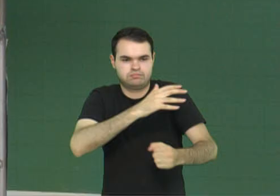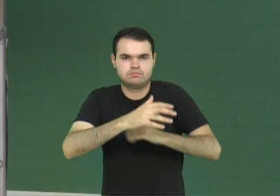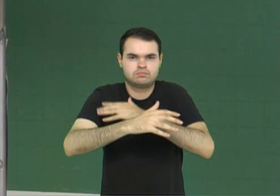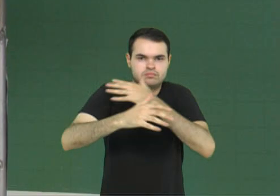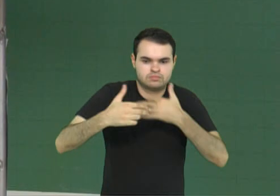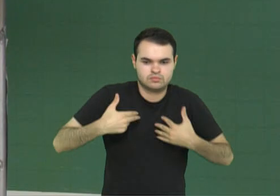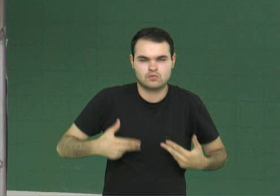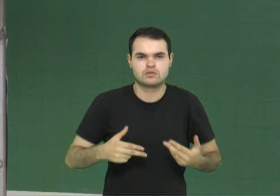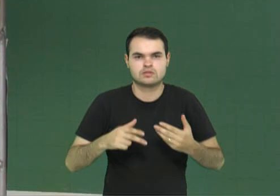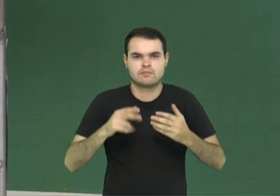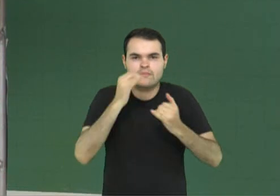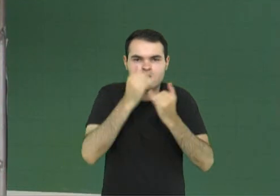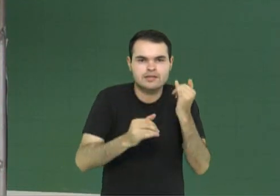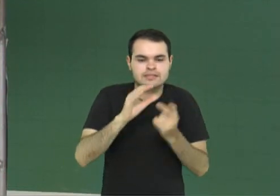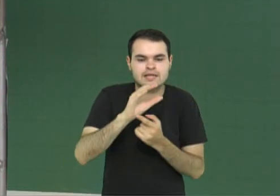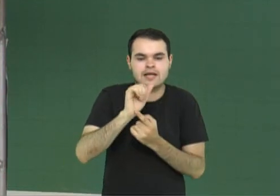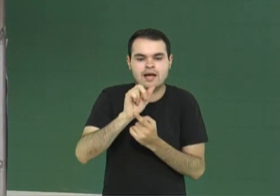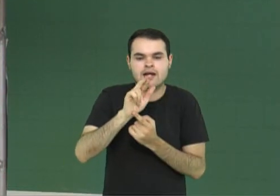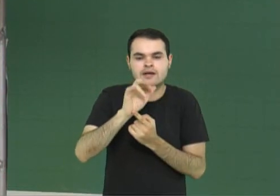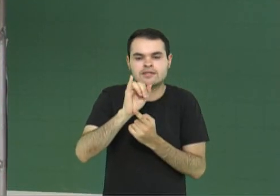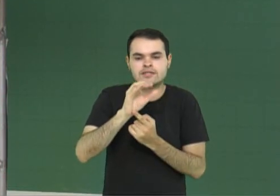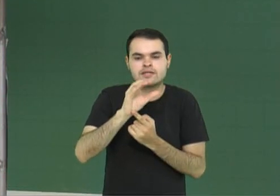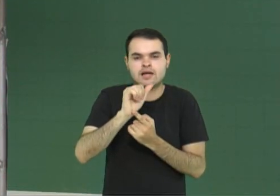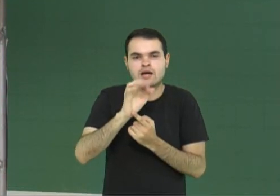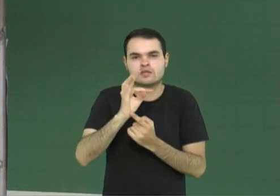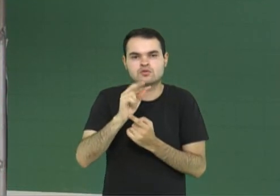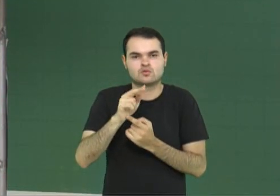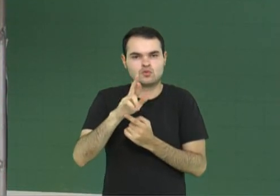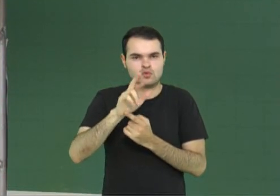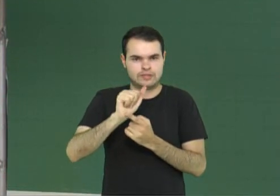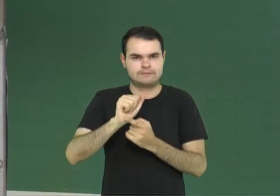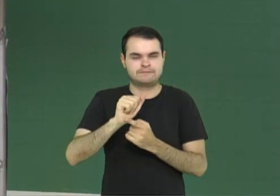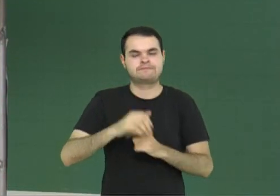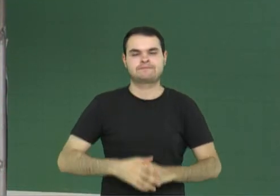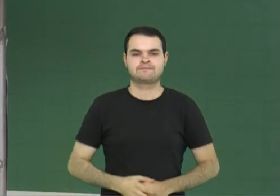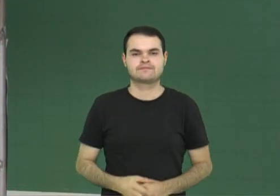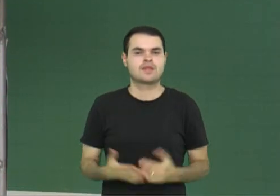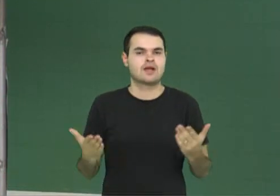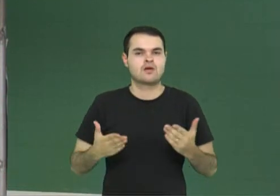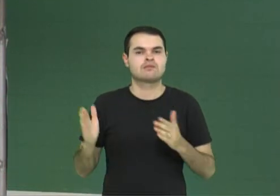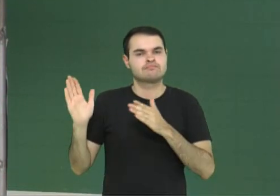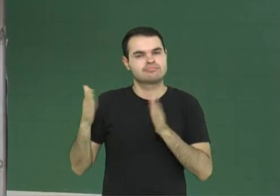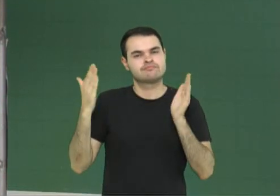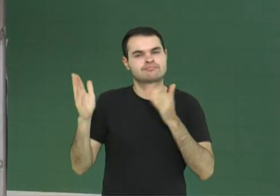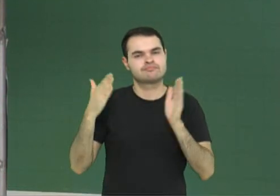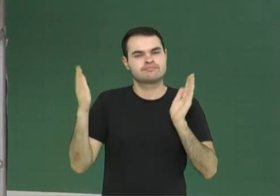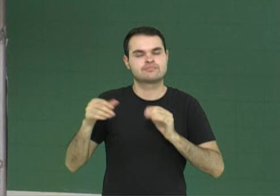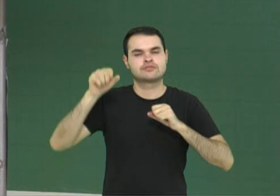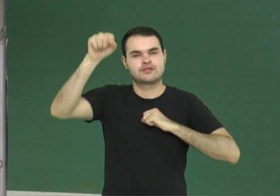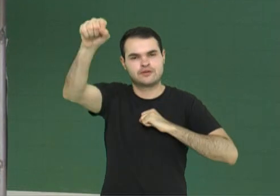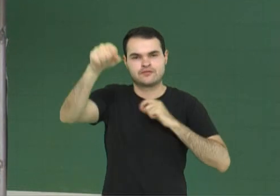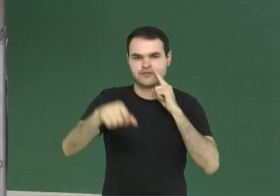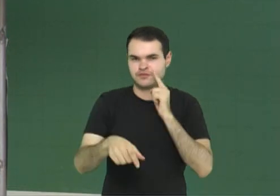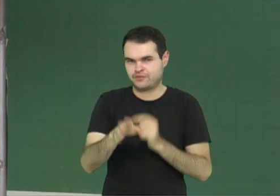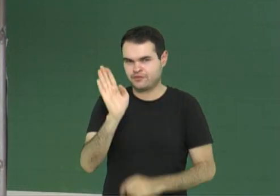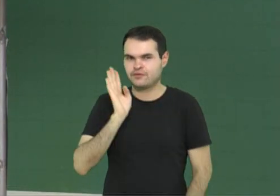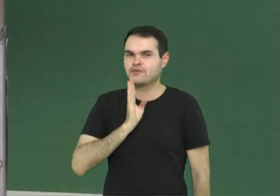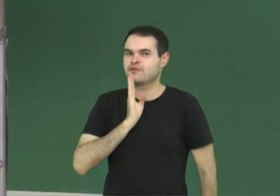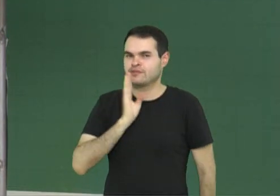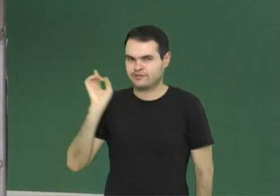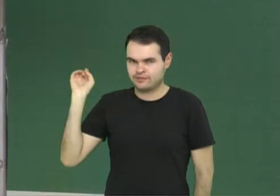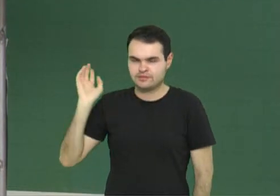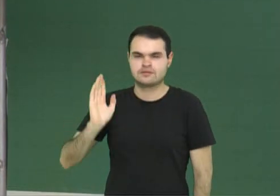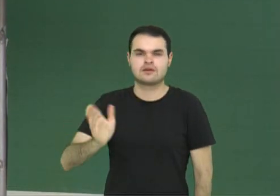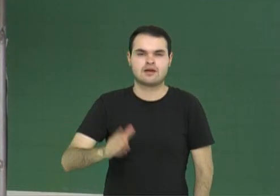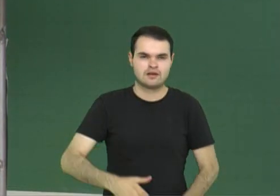uma caricatura. Vamos olhar agora alguns personagens, alguns heróis. Vocês já conhecem esses